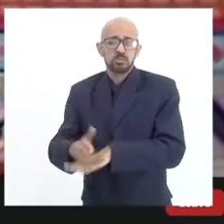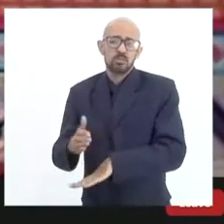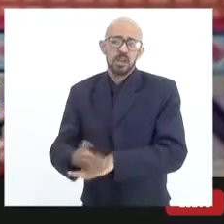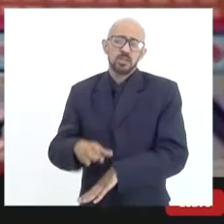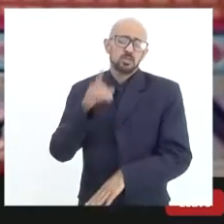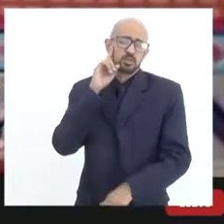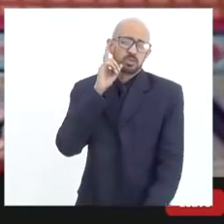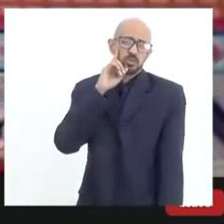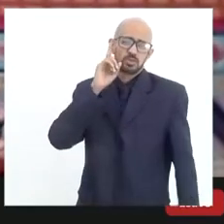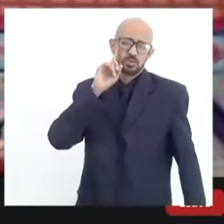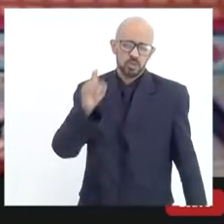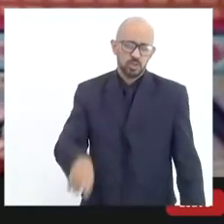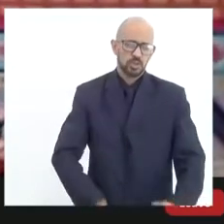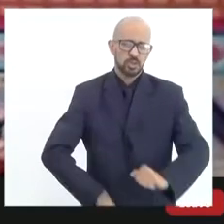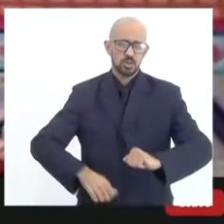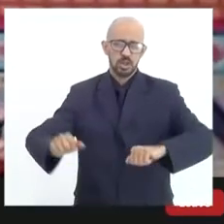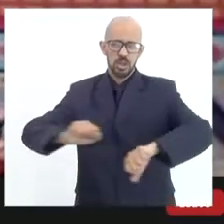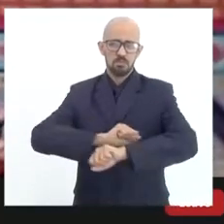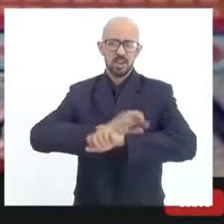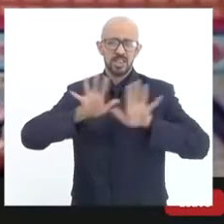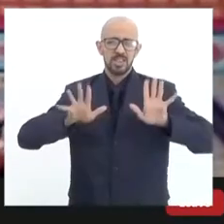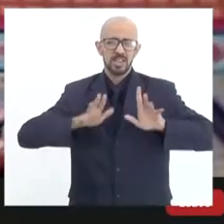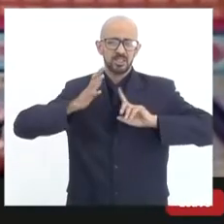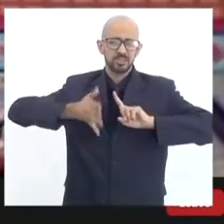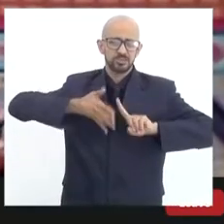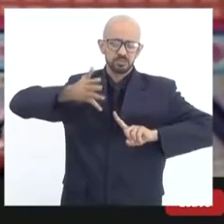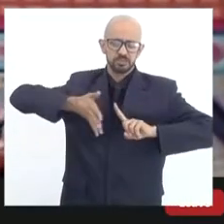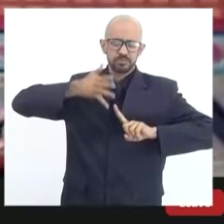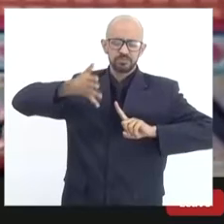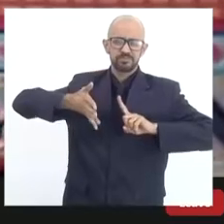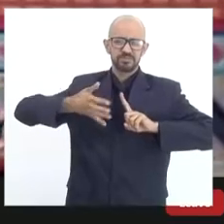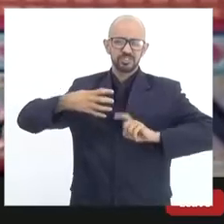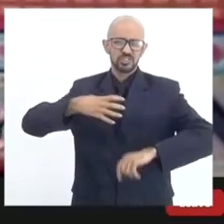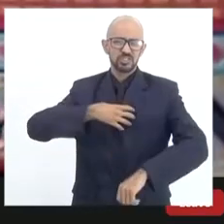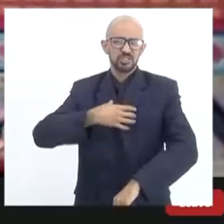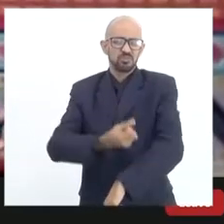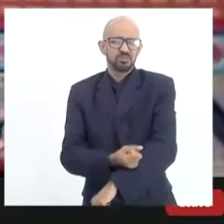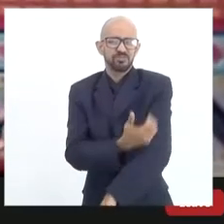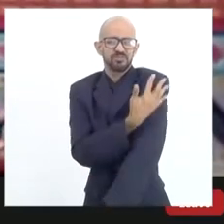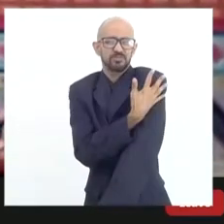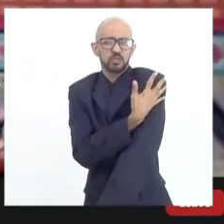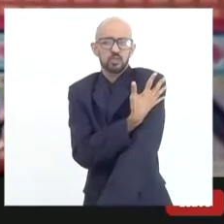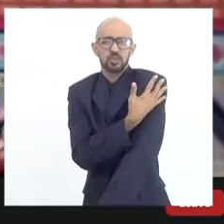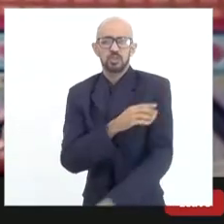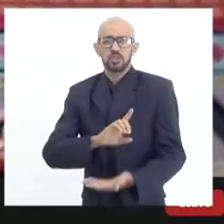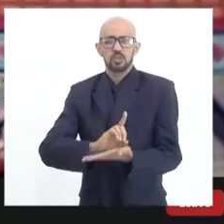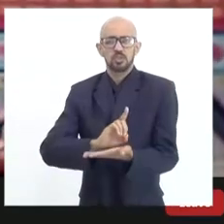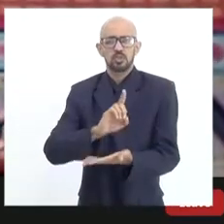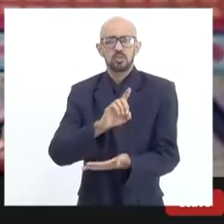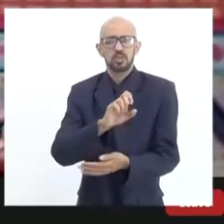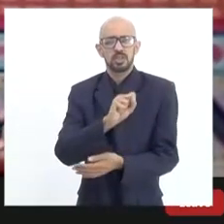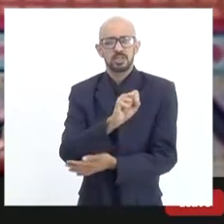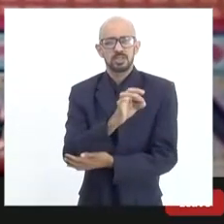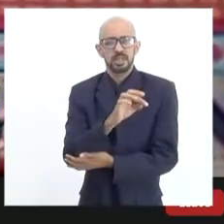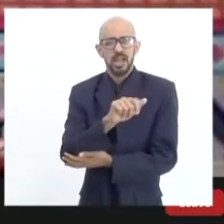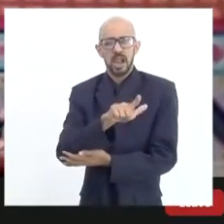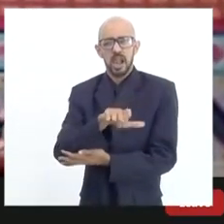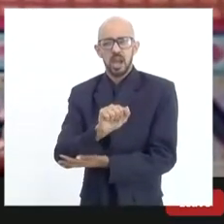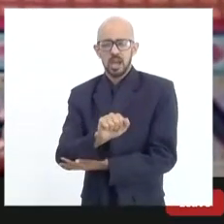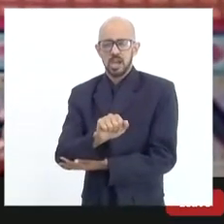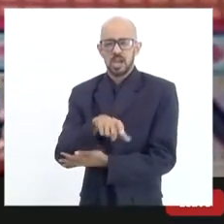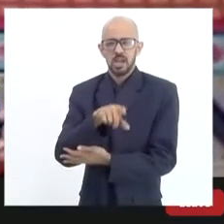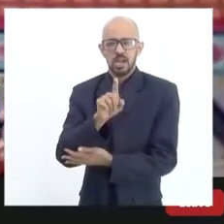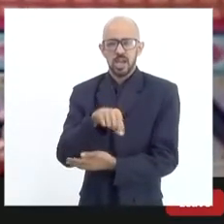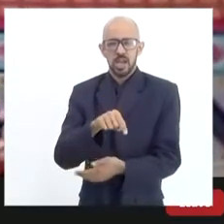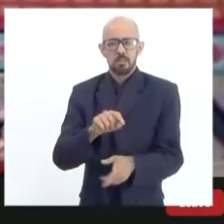né? A brilhante exposição e comovente, inclusive, exposição da doutora Estela Guedes